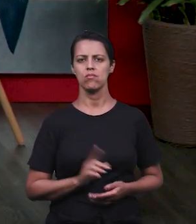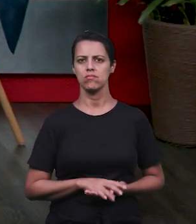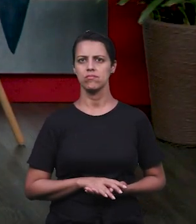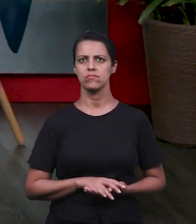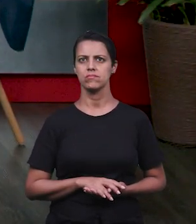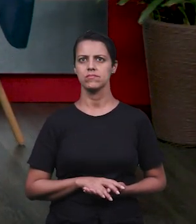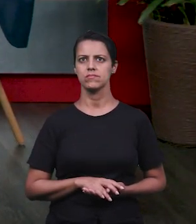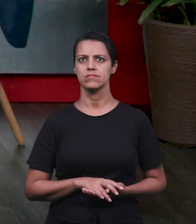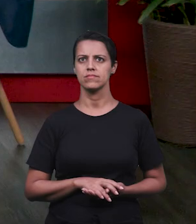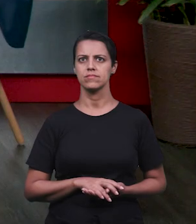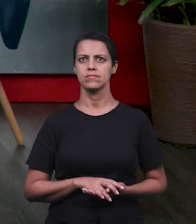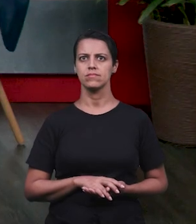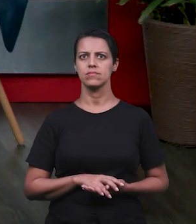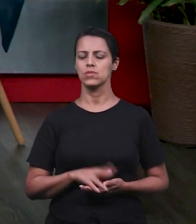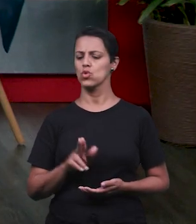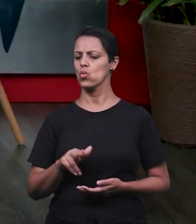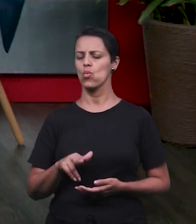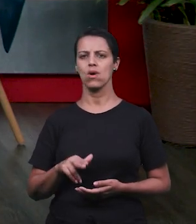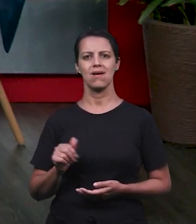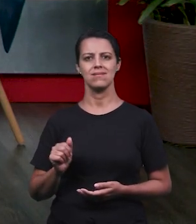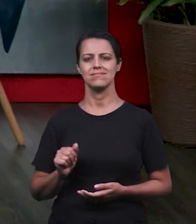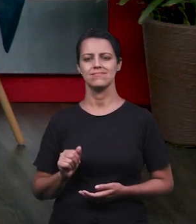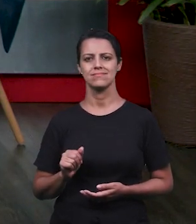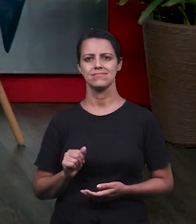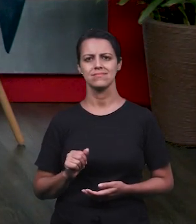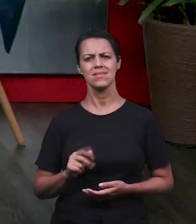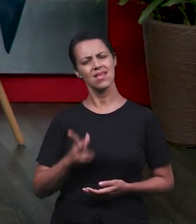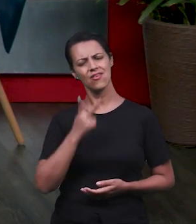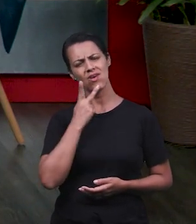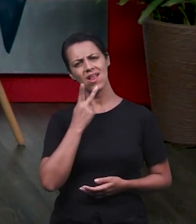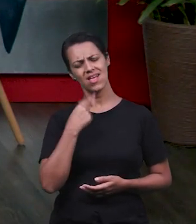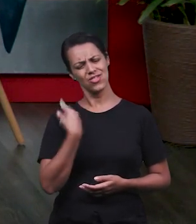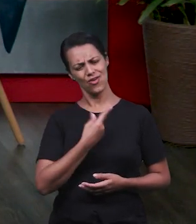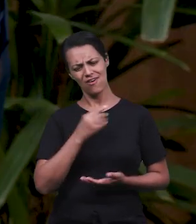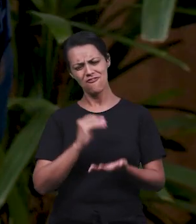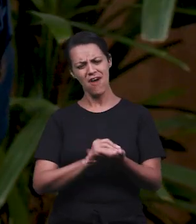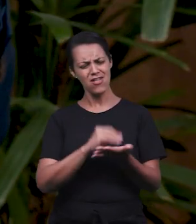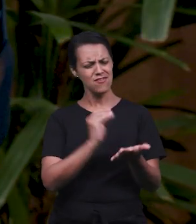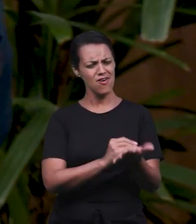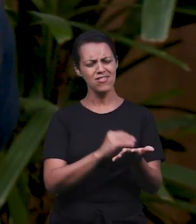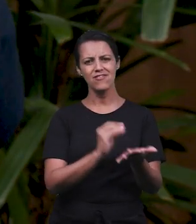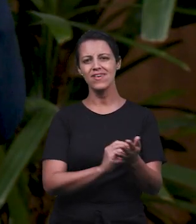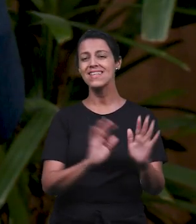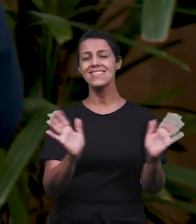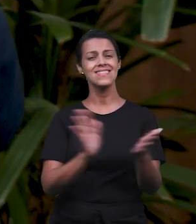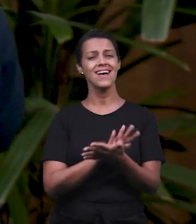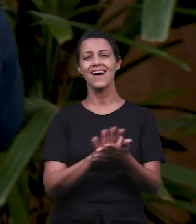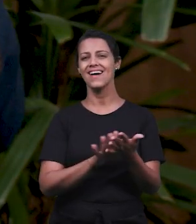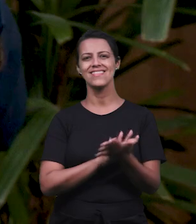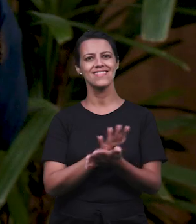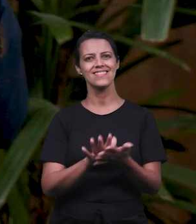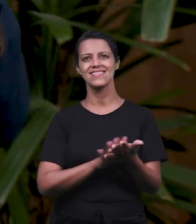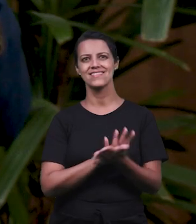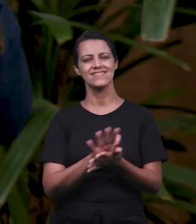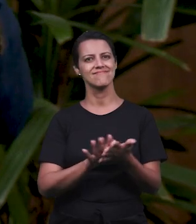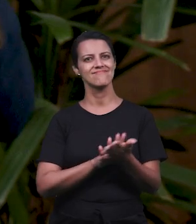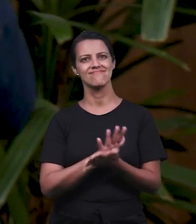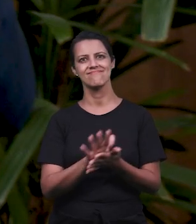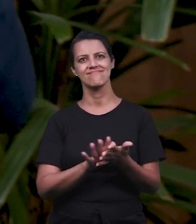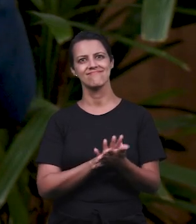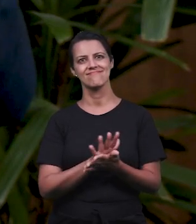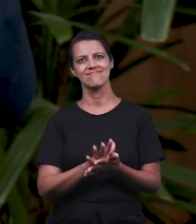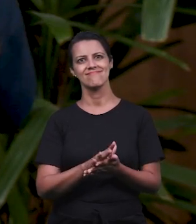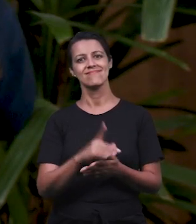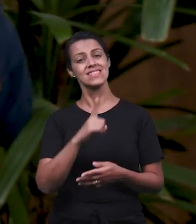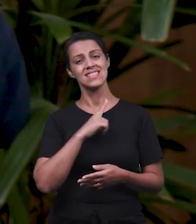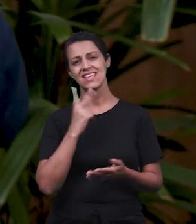que nada nos falta. Isso. Ao contrário, nós temos em abundância. Há uma